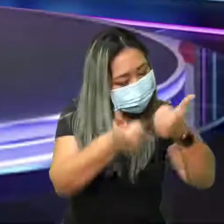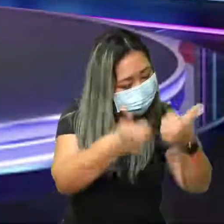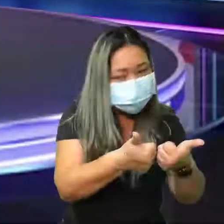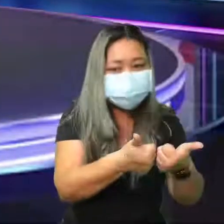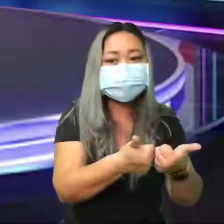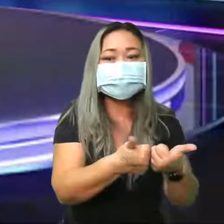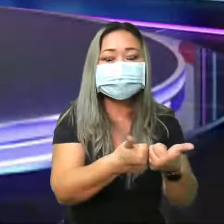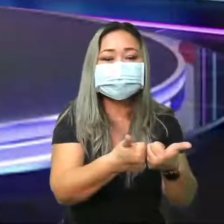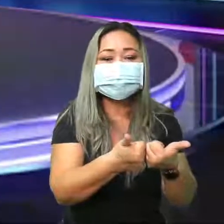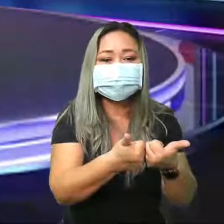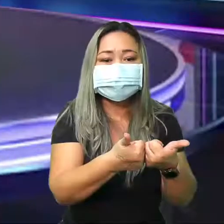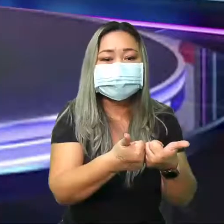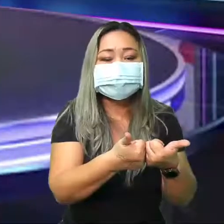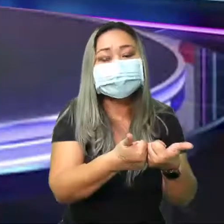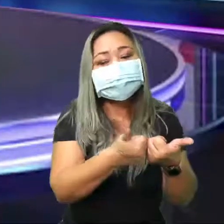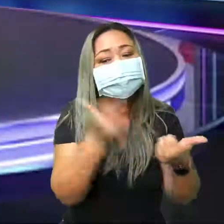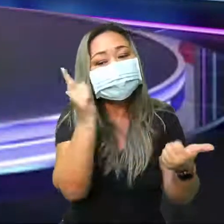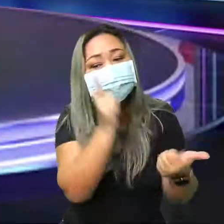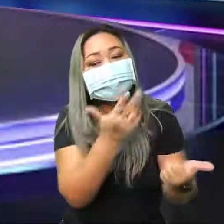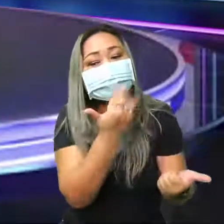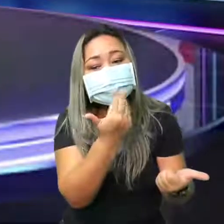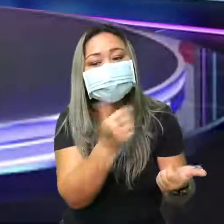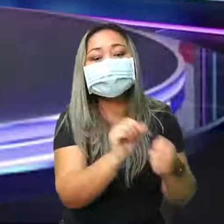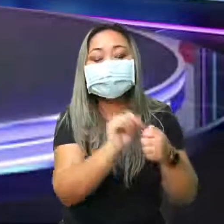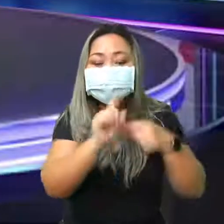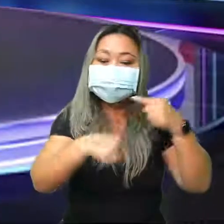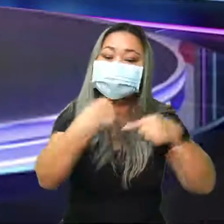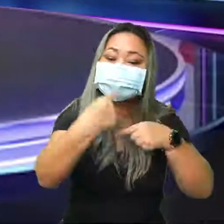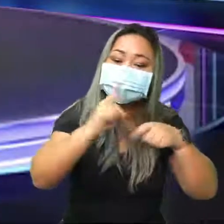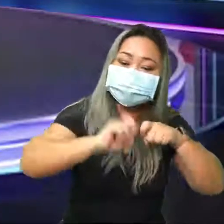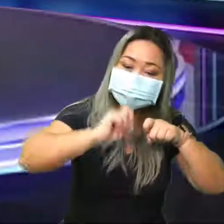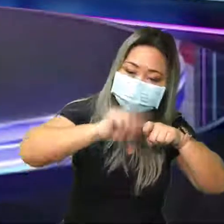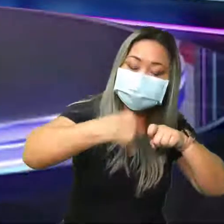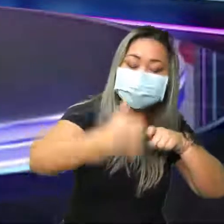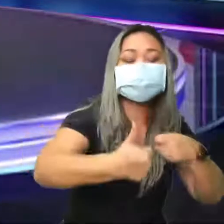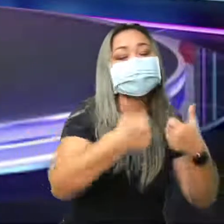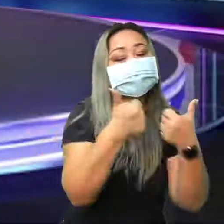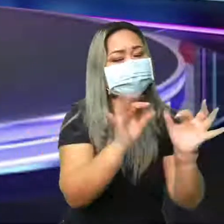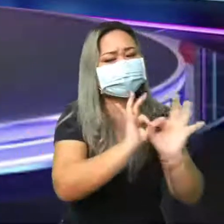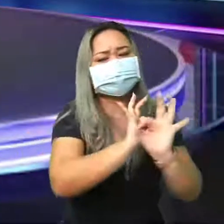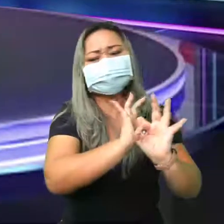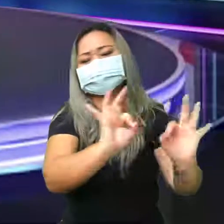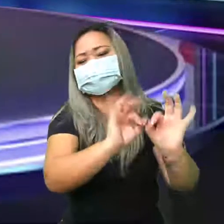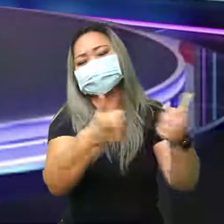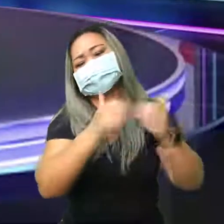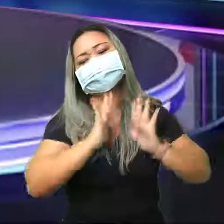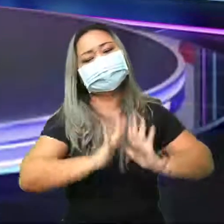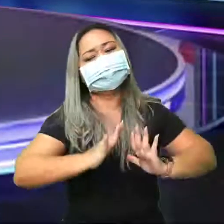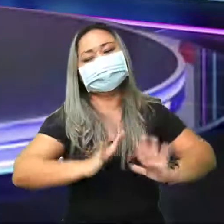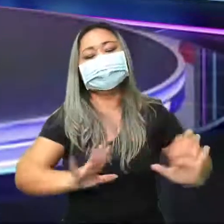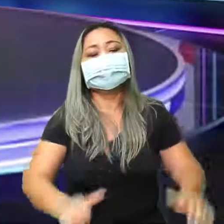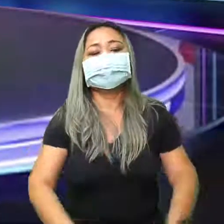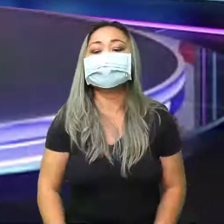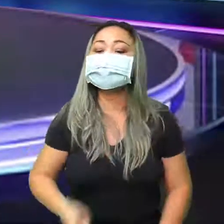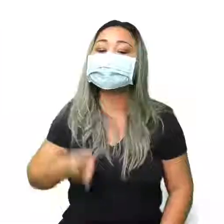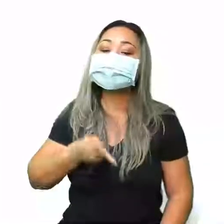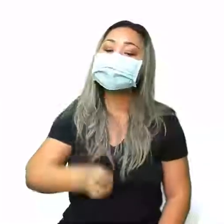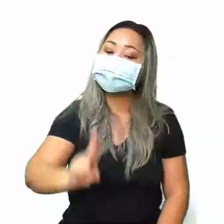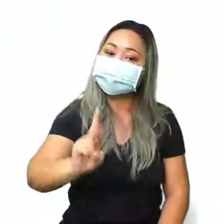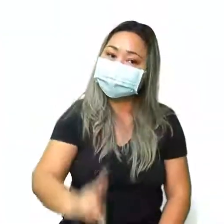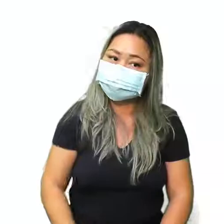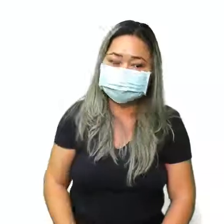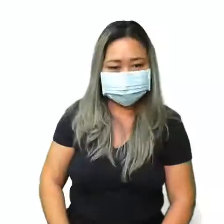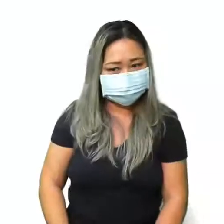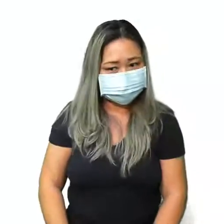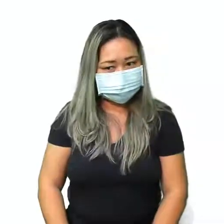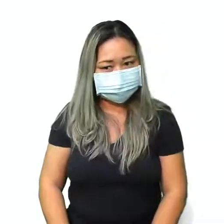conseguir, tiver conseguindo se alimentar bem e conseguir se reproduzir, ótimo, tranquilo. Seguindo.